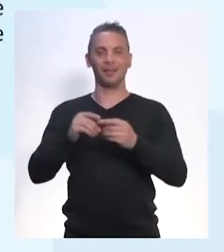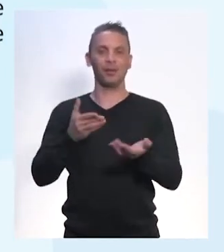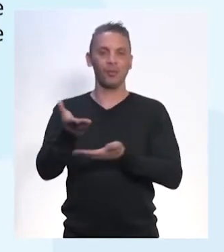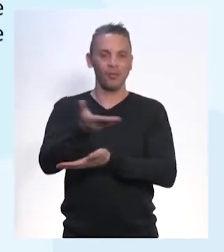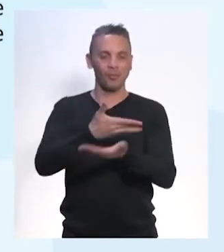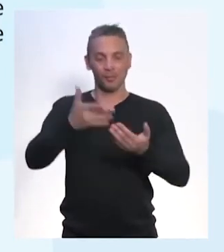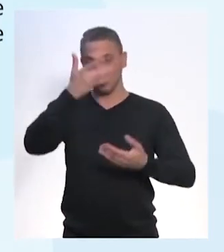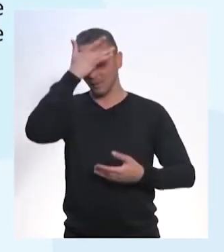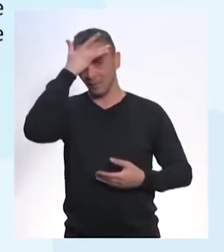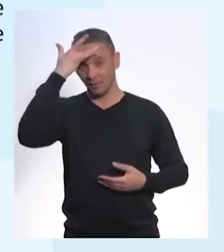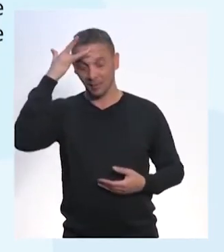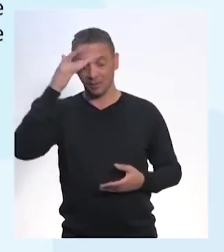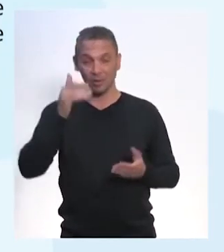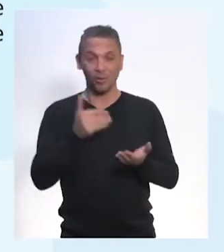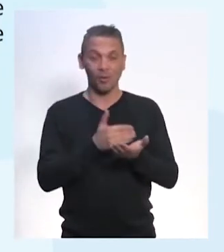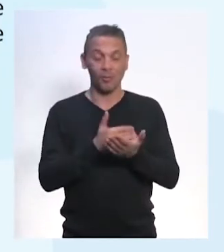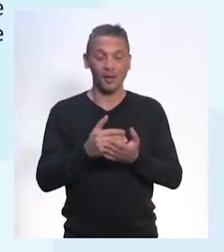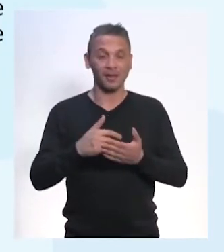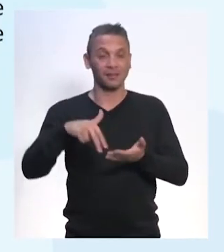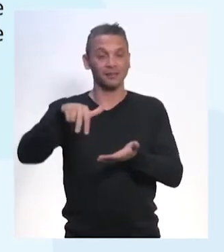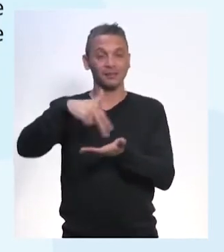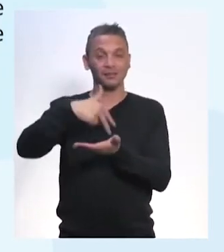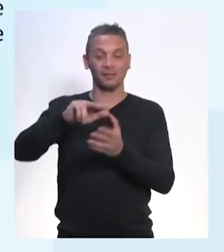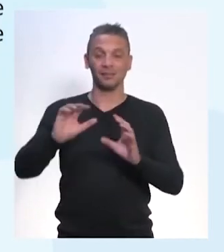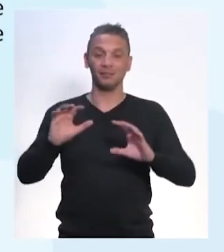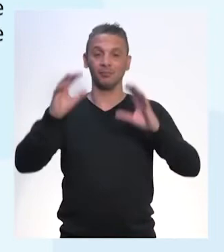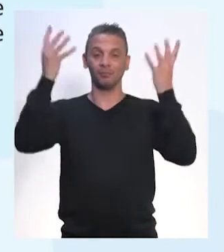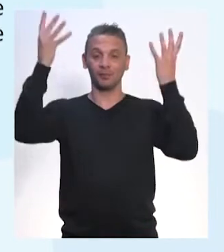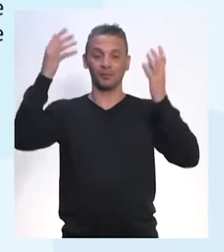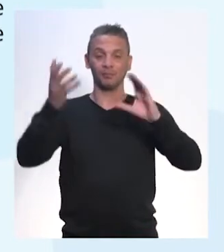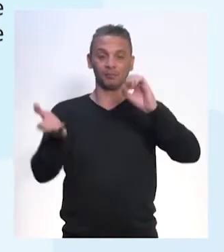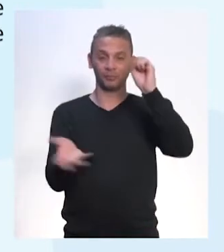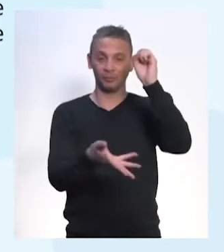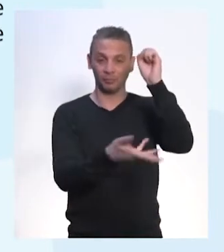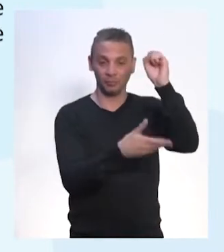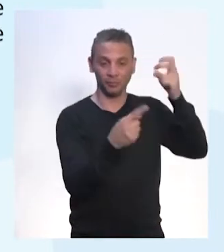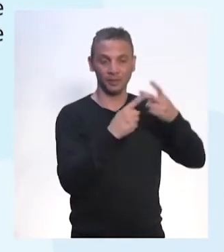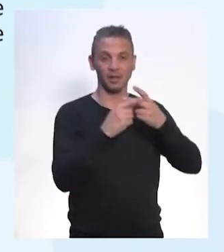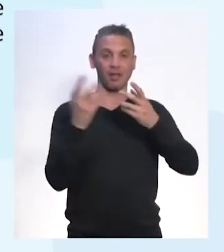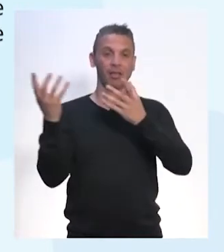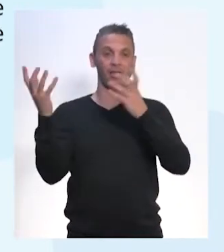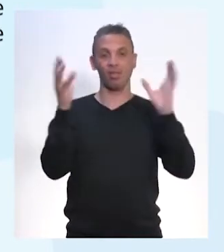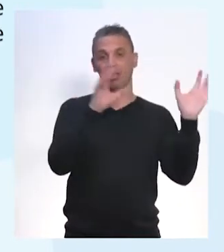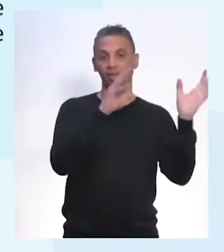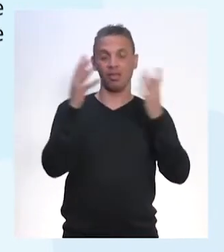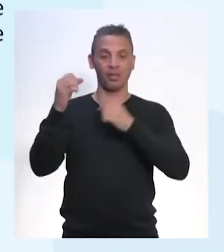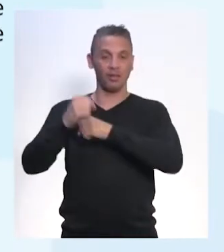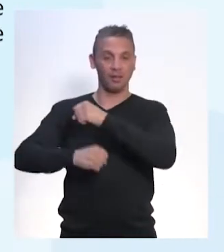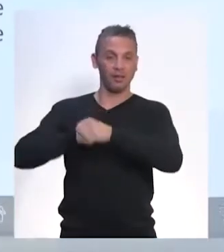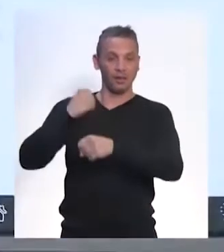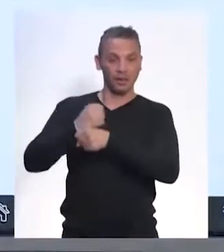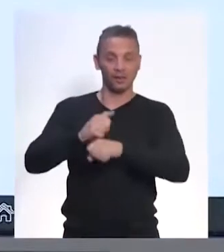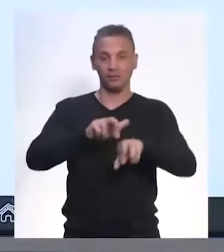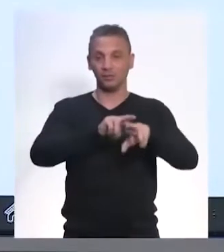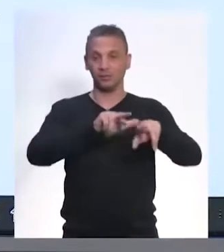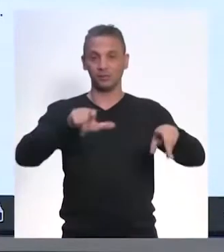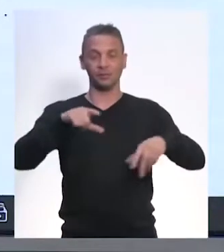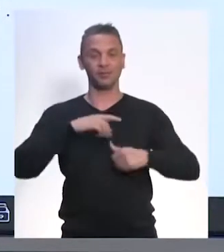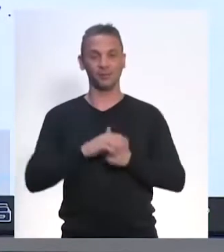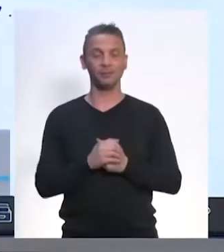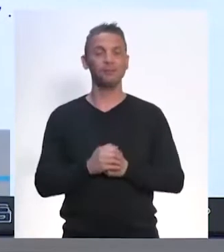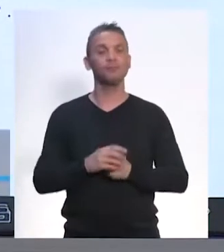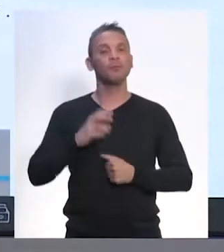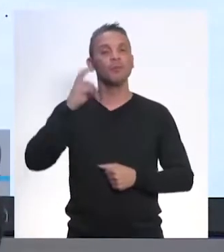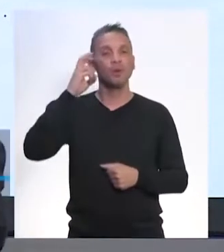por meio das danças pastoris, que celebravam as colheitas, as mudanças de estação do ano e os solstícios, né? Então, gente, dentro da